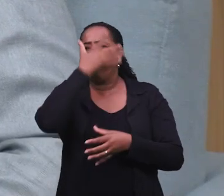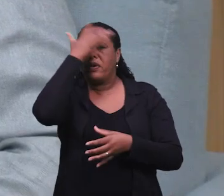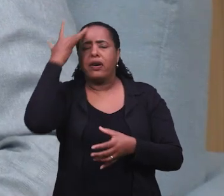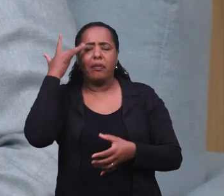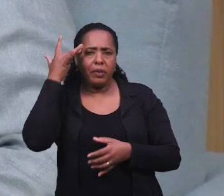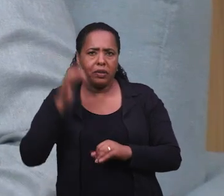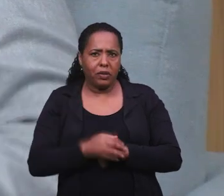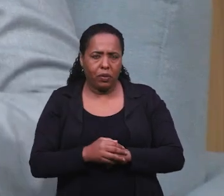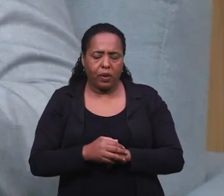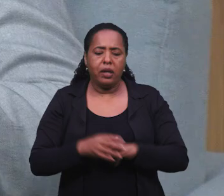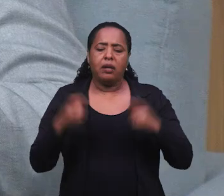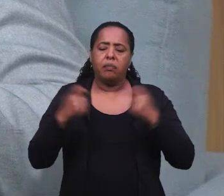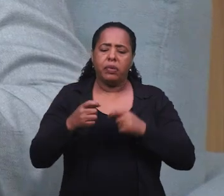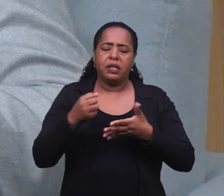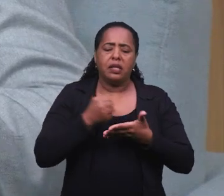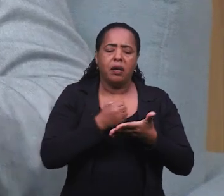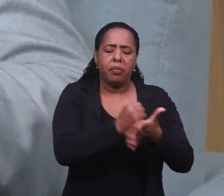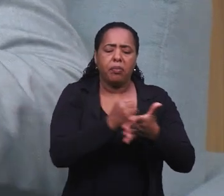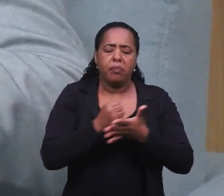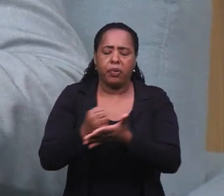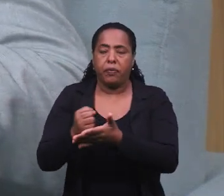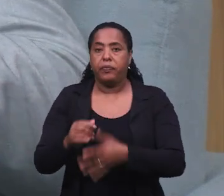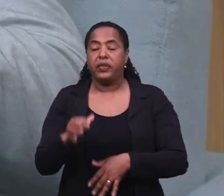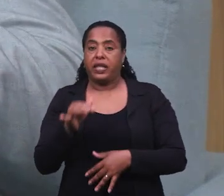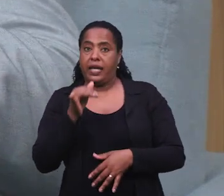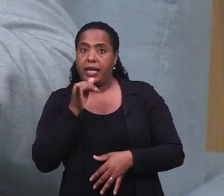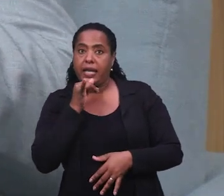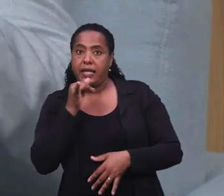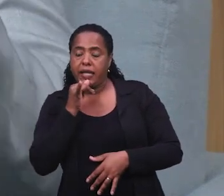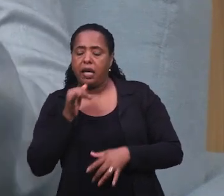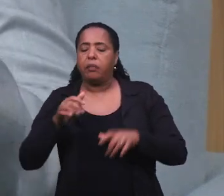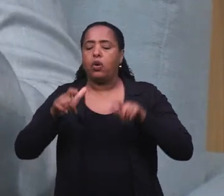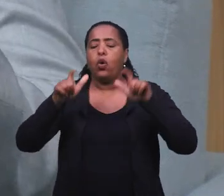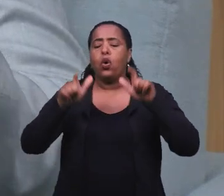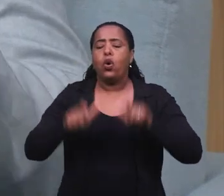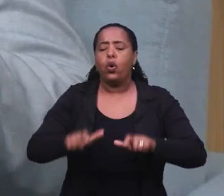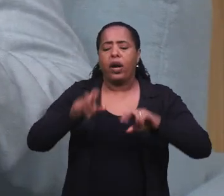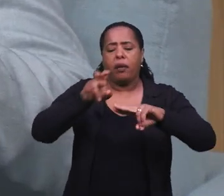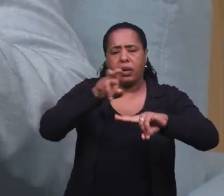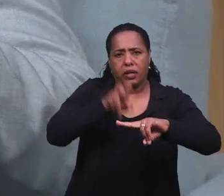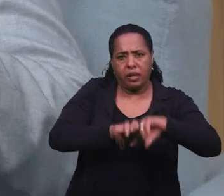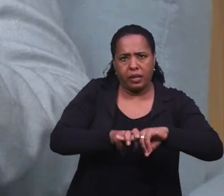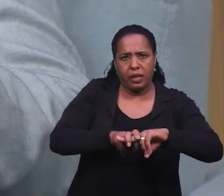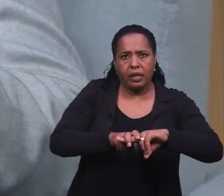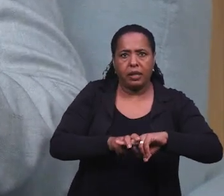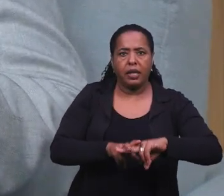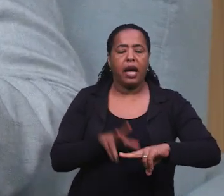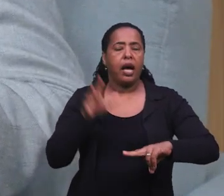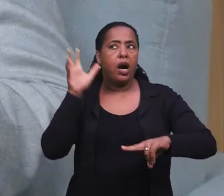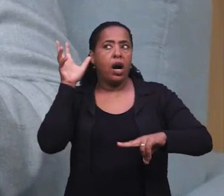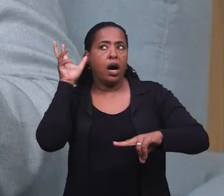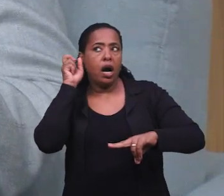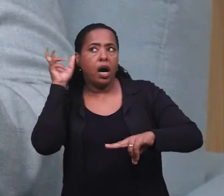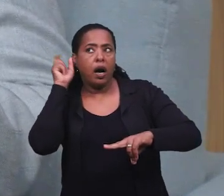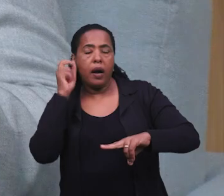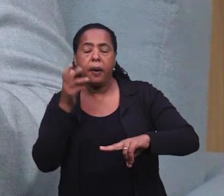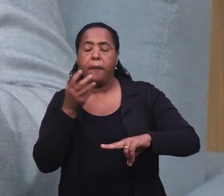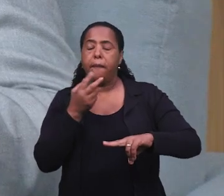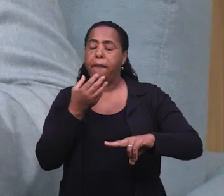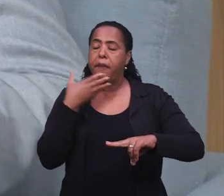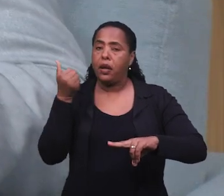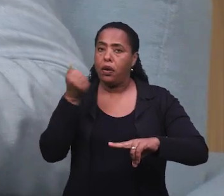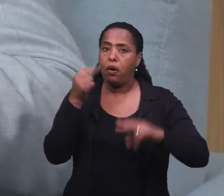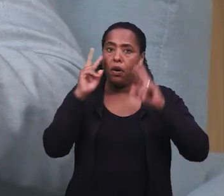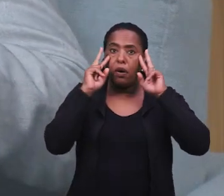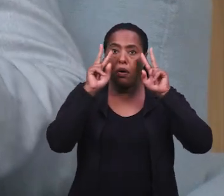aqui. E juntamente com o pastor Bísio ele trouxe um panorama. Ele falou de uma forma geral aqui a